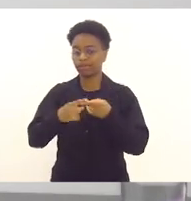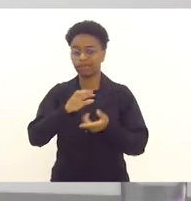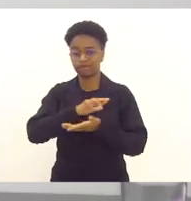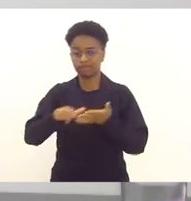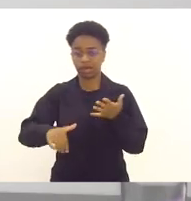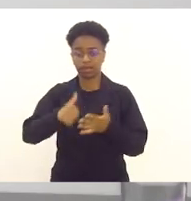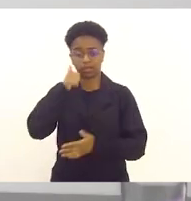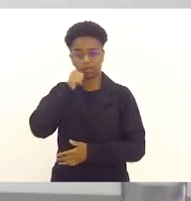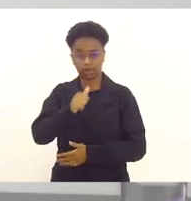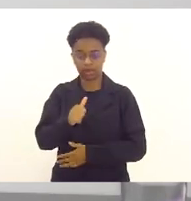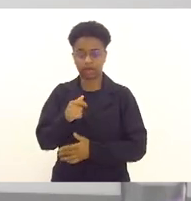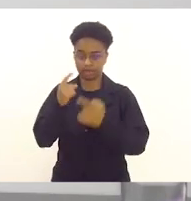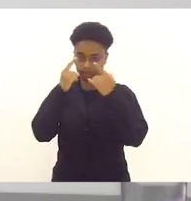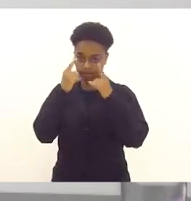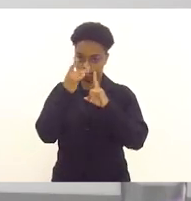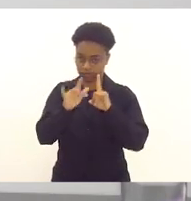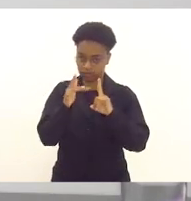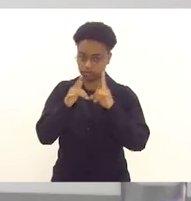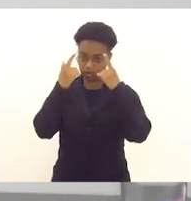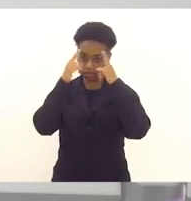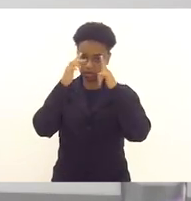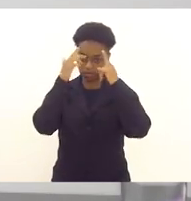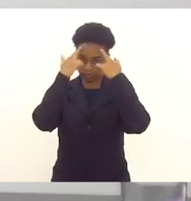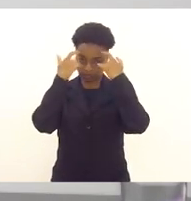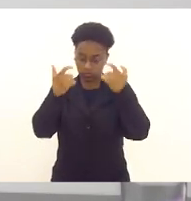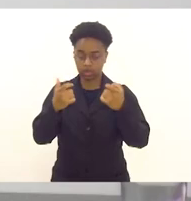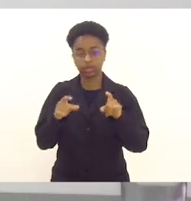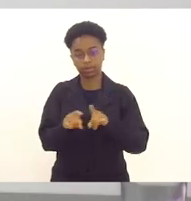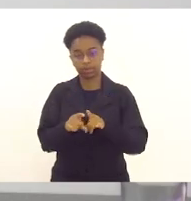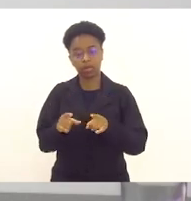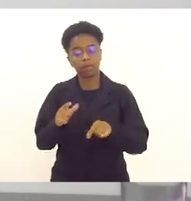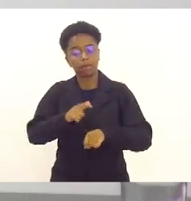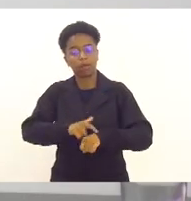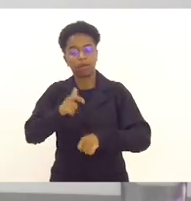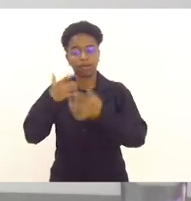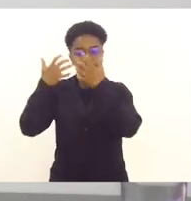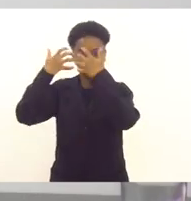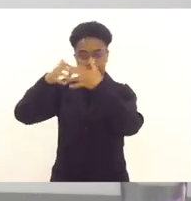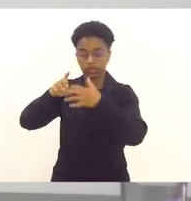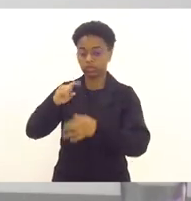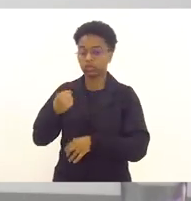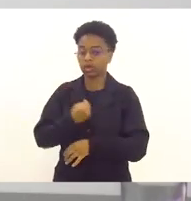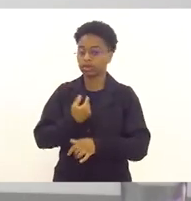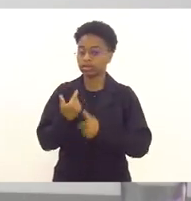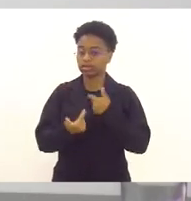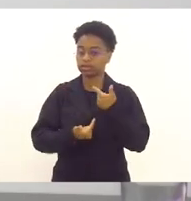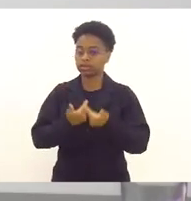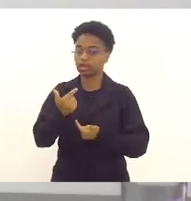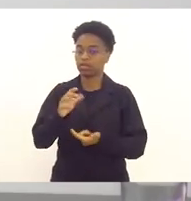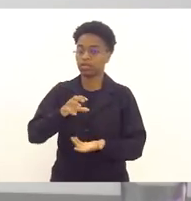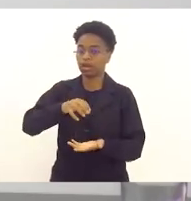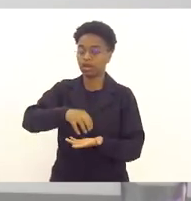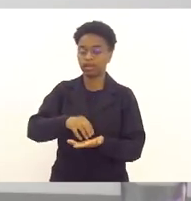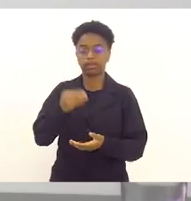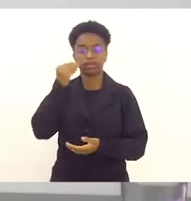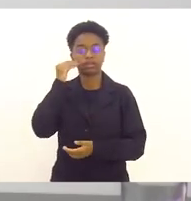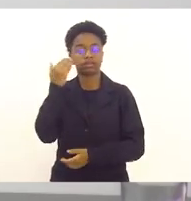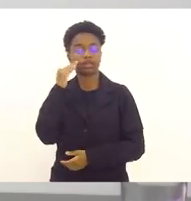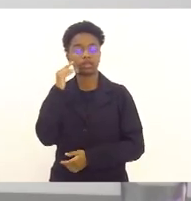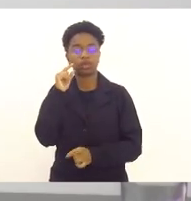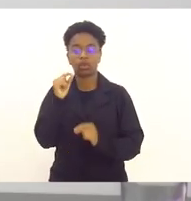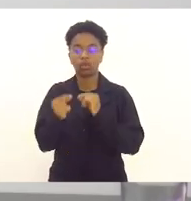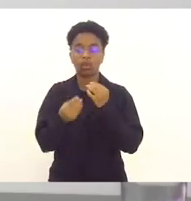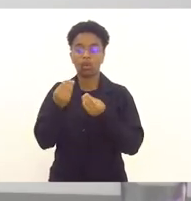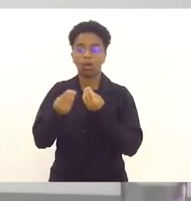vítimas de violência também é um momento de reflexão para nós que estamos na rede tentarmos entender o que que